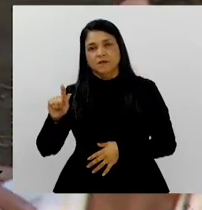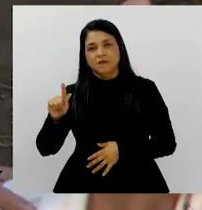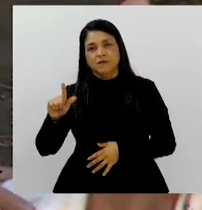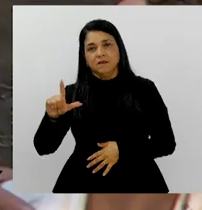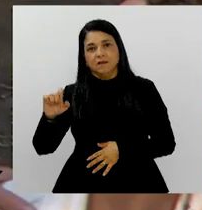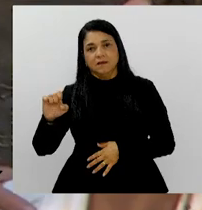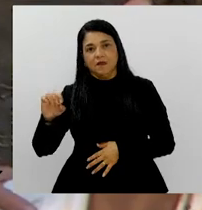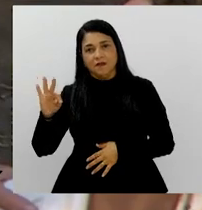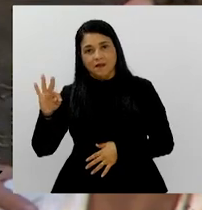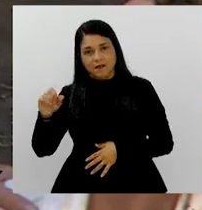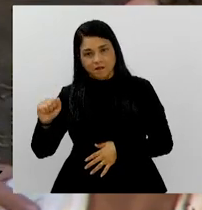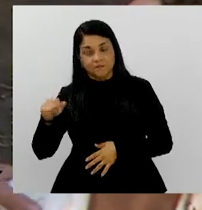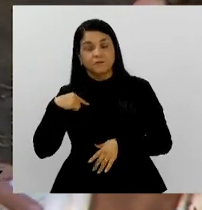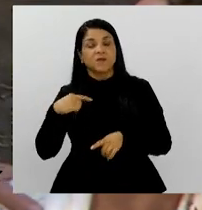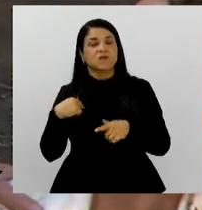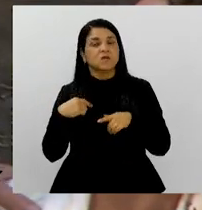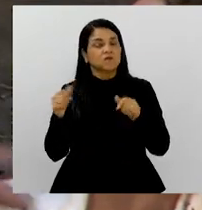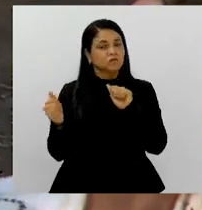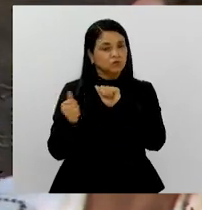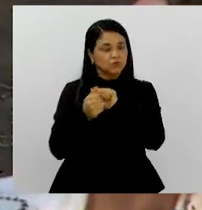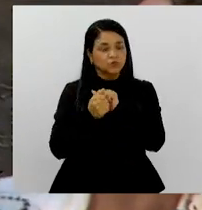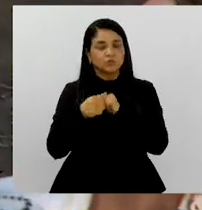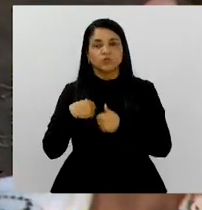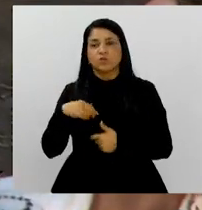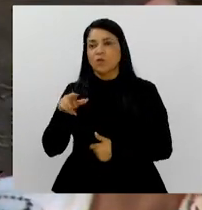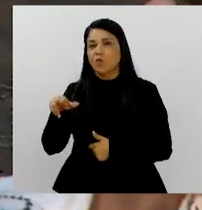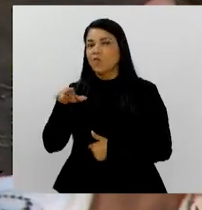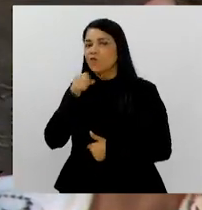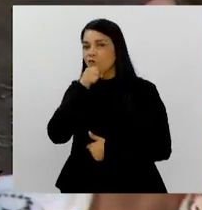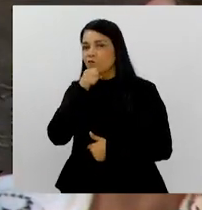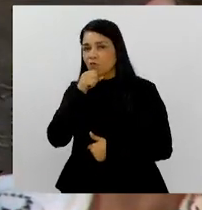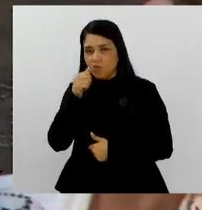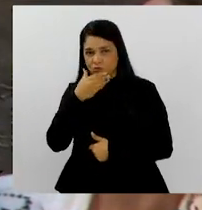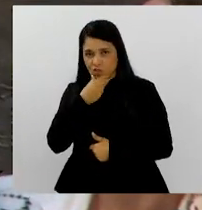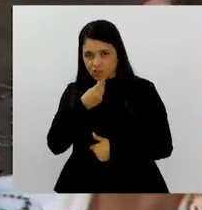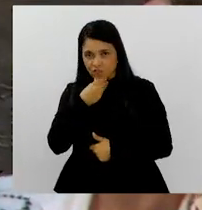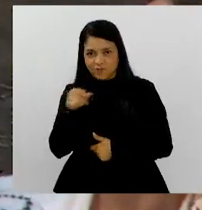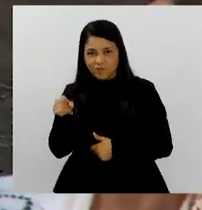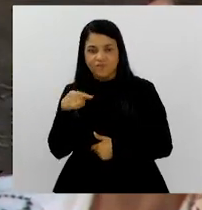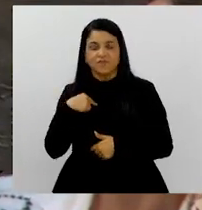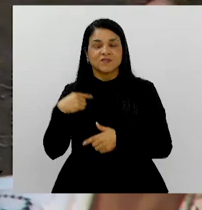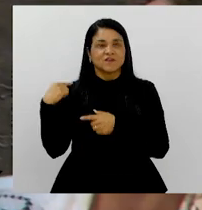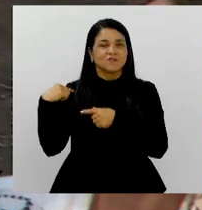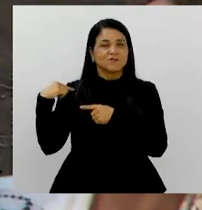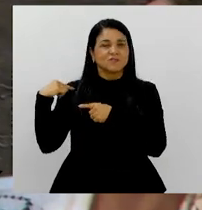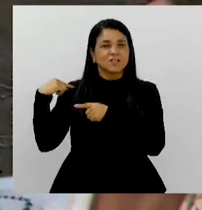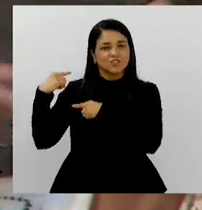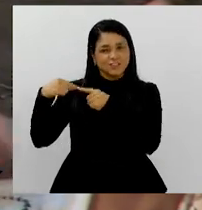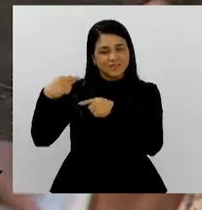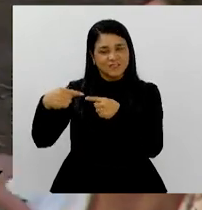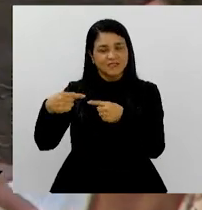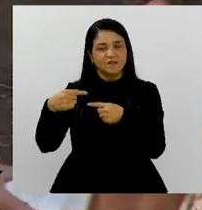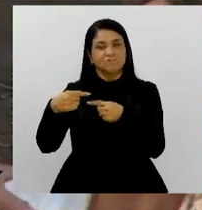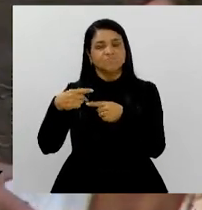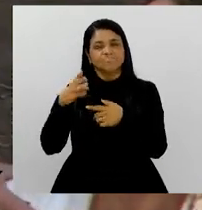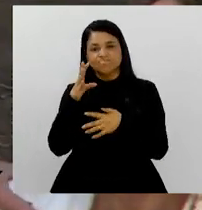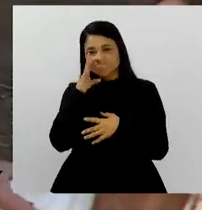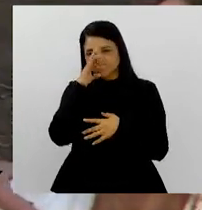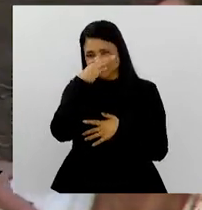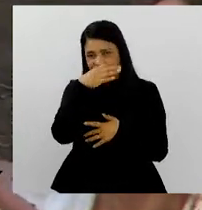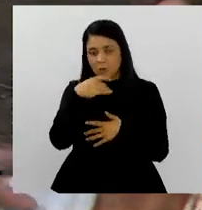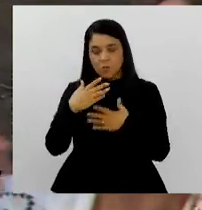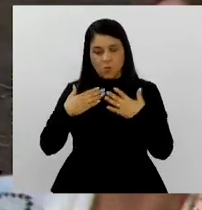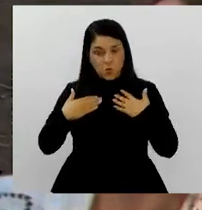de luta armada do Carlos Marighella. Eu sou daquela geração que resistiu, trago no corpo aquelas